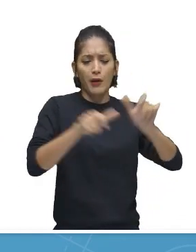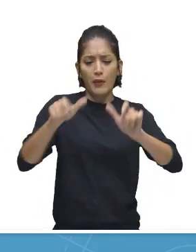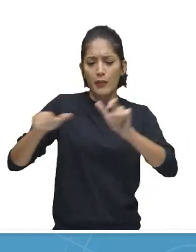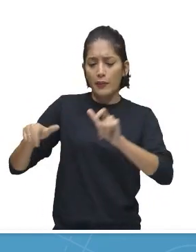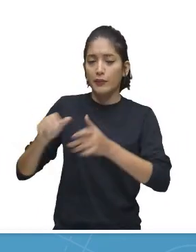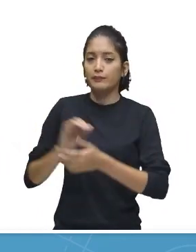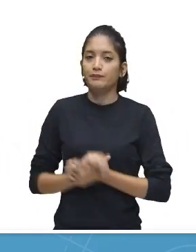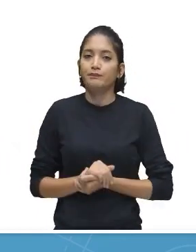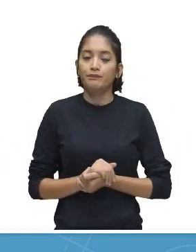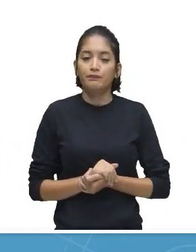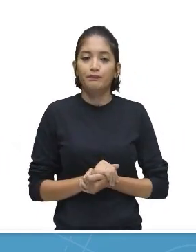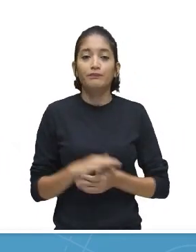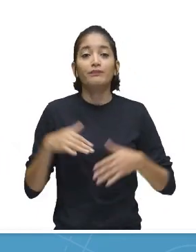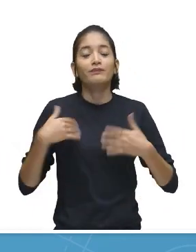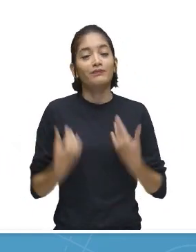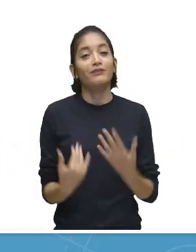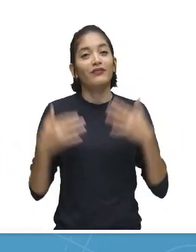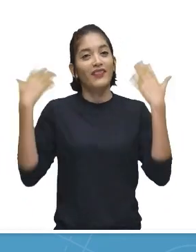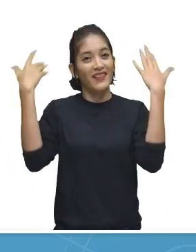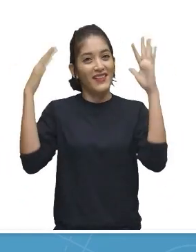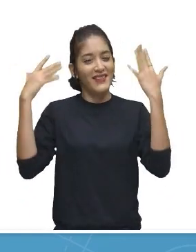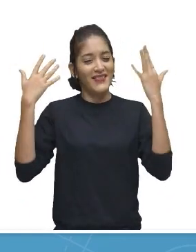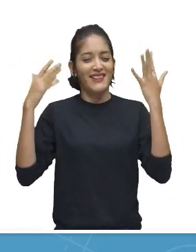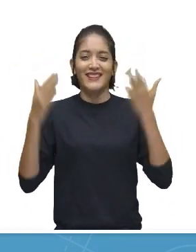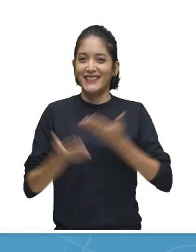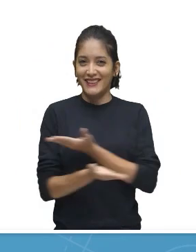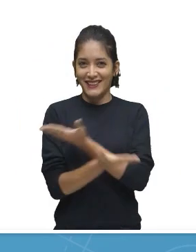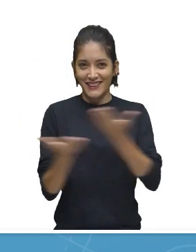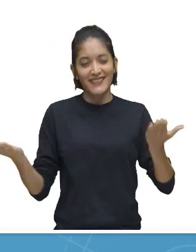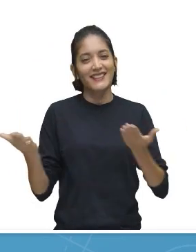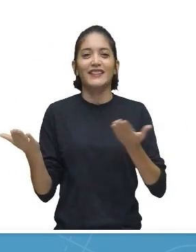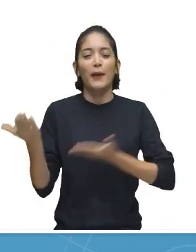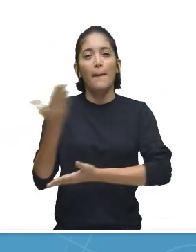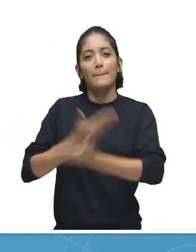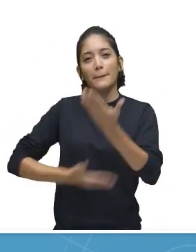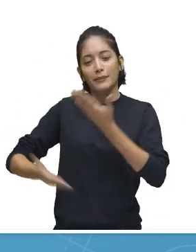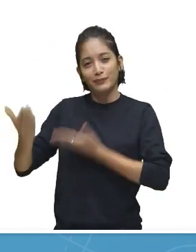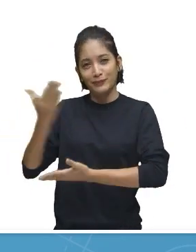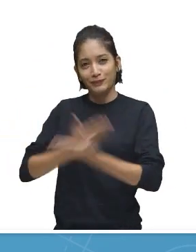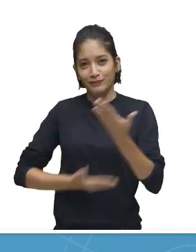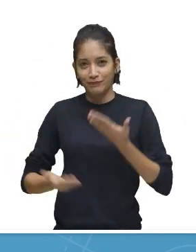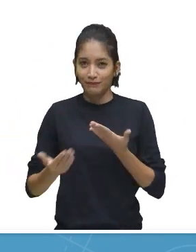a fase rosa. Então parabéns para vocês que participaram